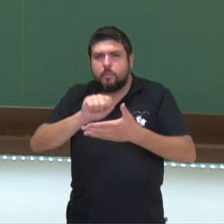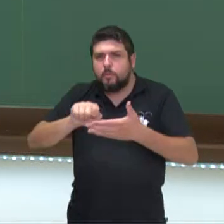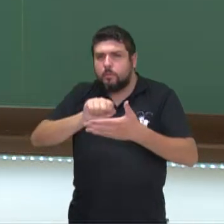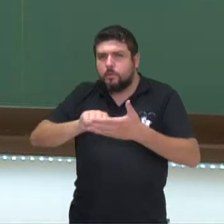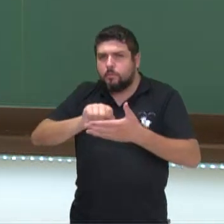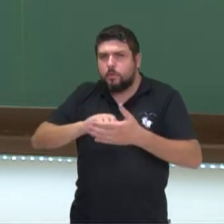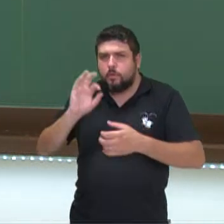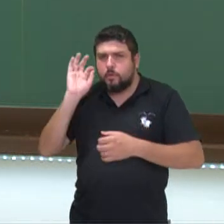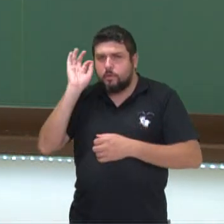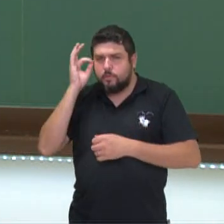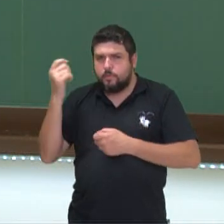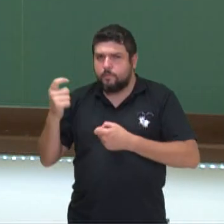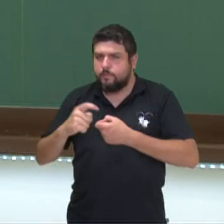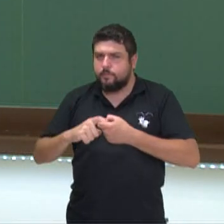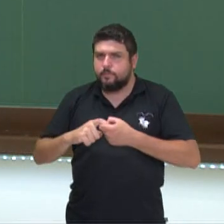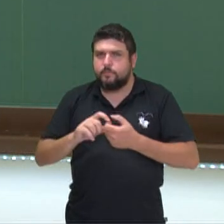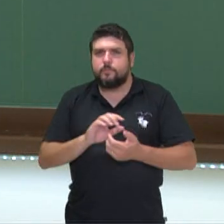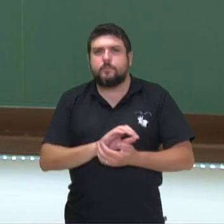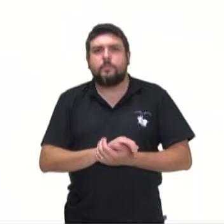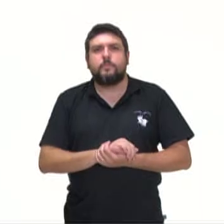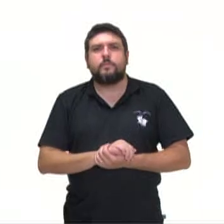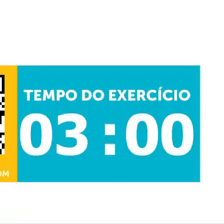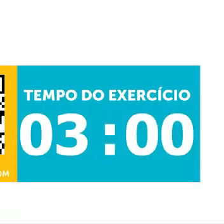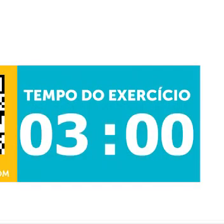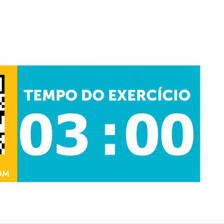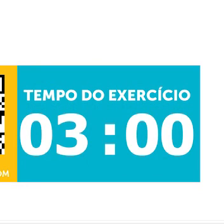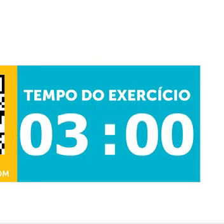esse exercício e eu já volto.